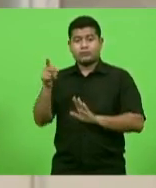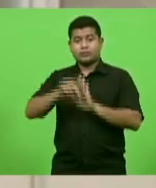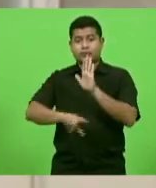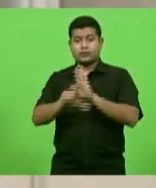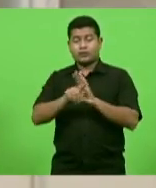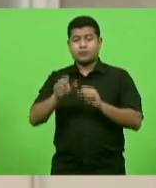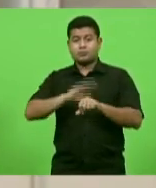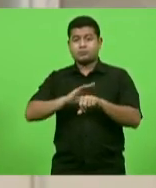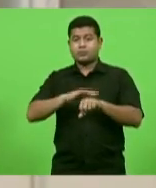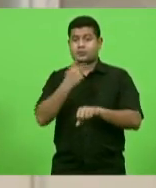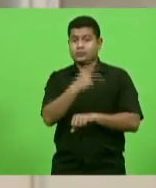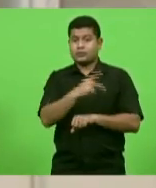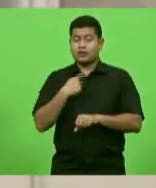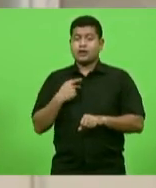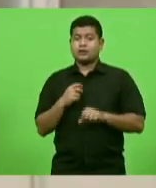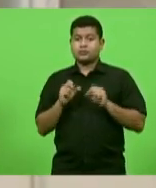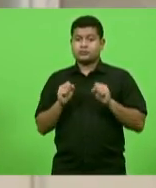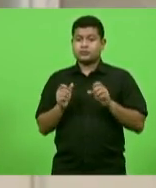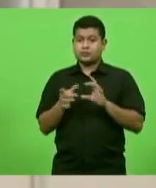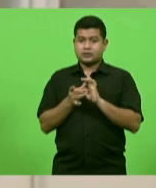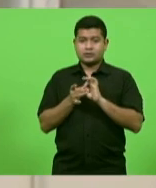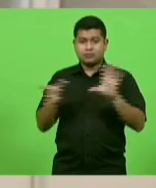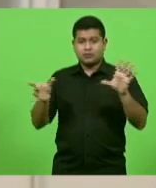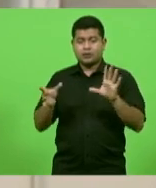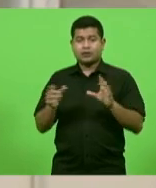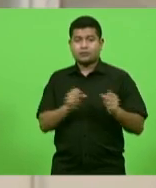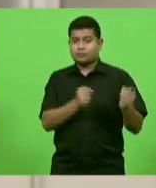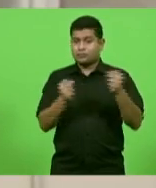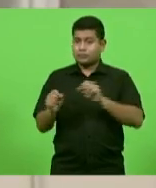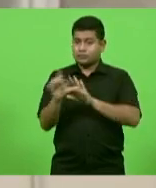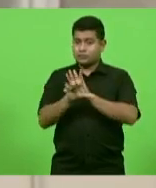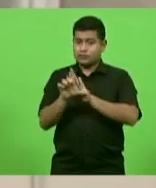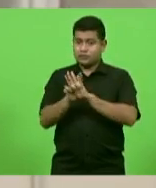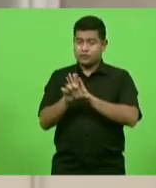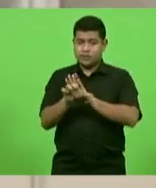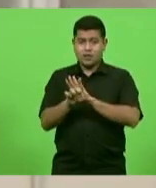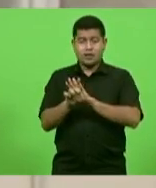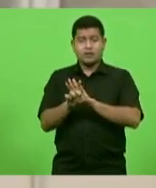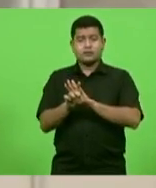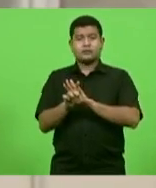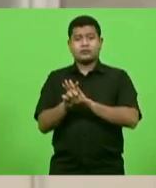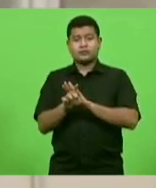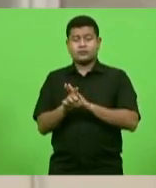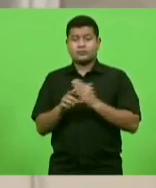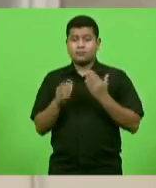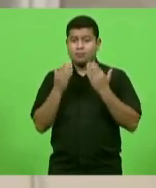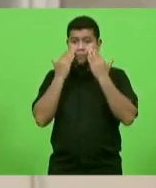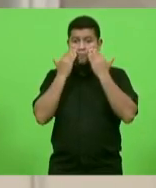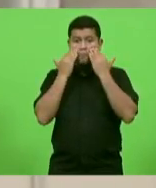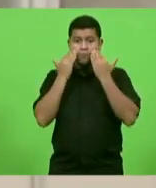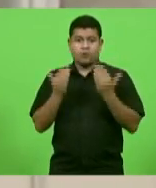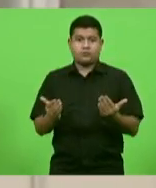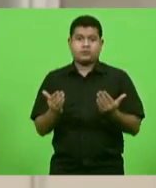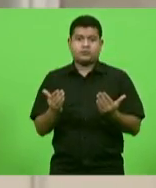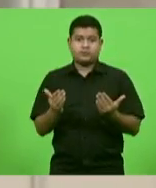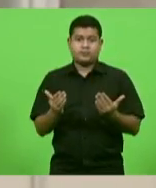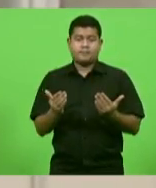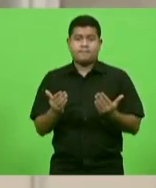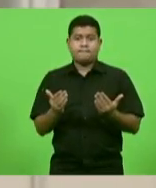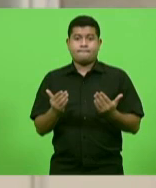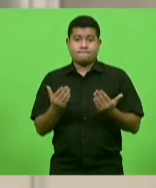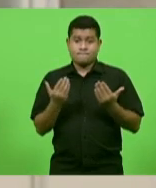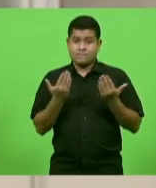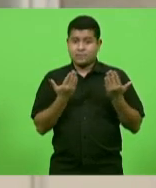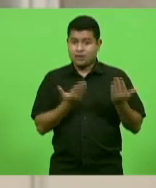autoria pudesse ter autorização do Poder Legislativo torna evidente o que